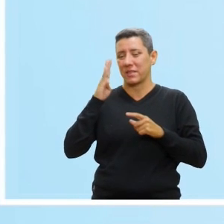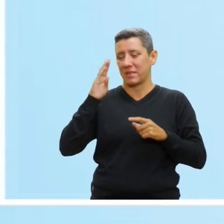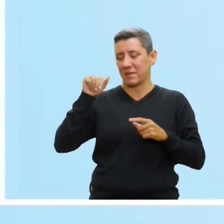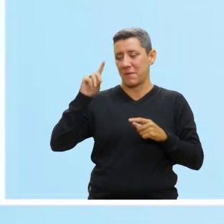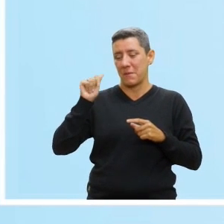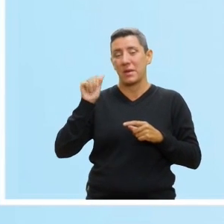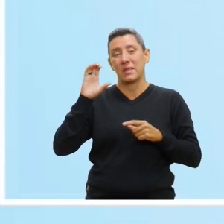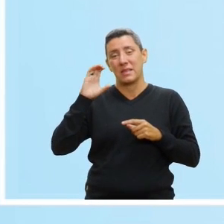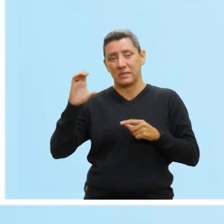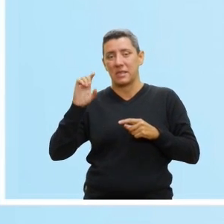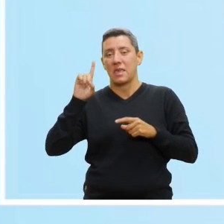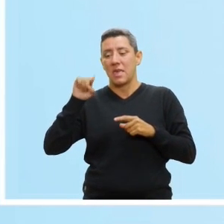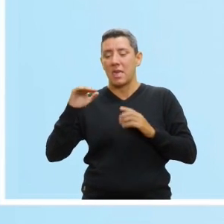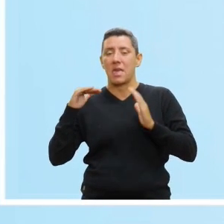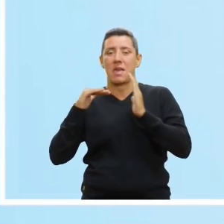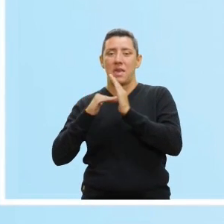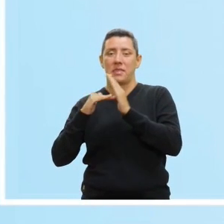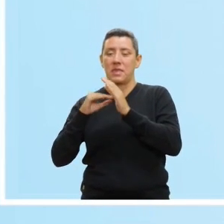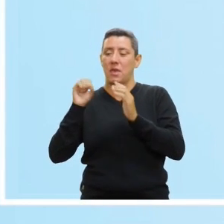grade para 80 canais,